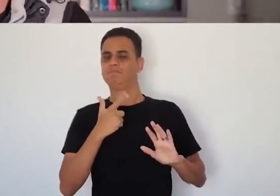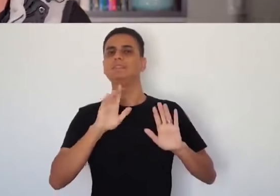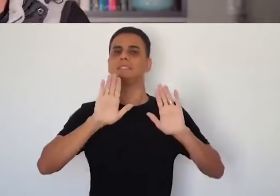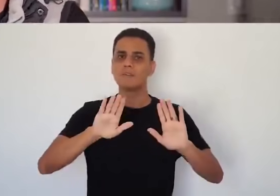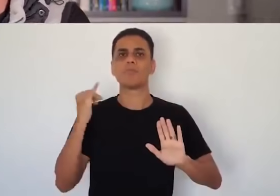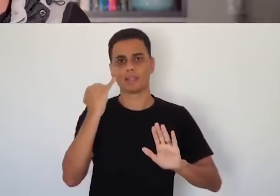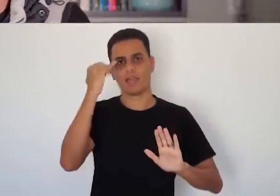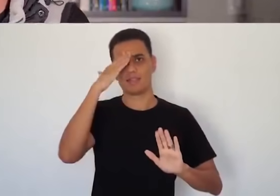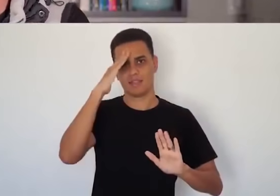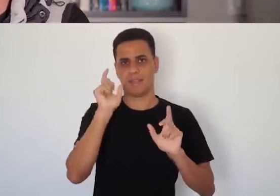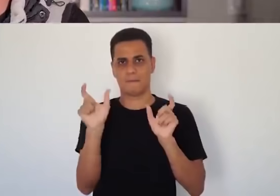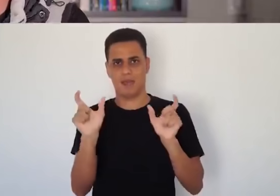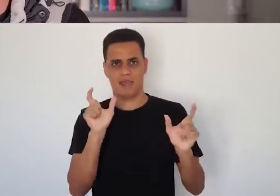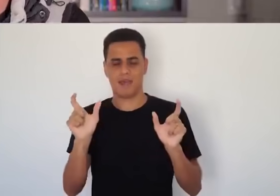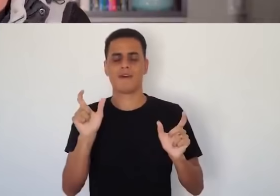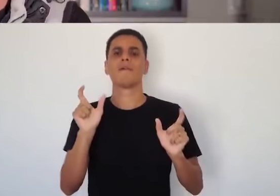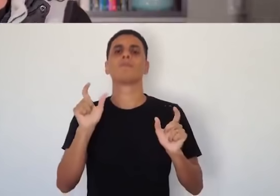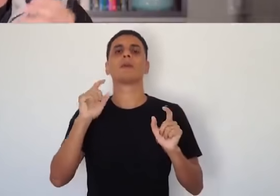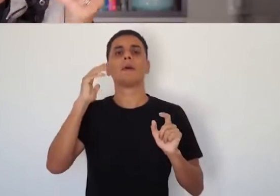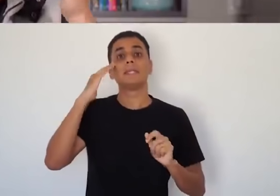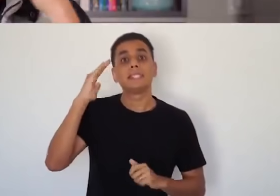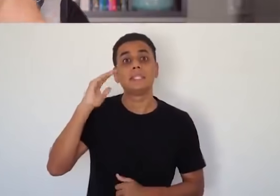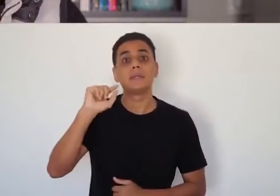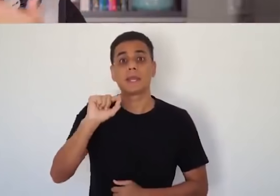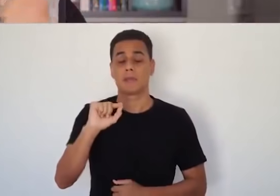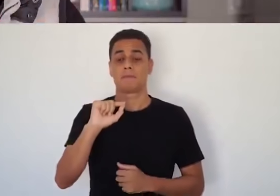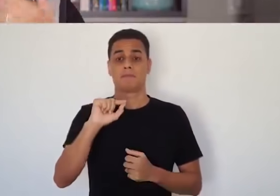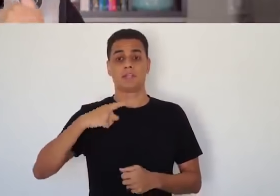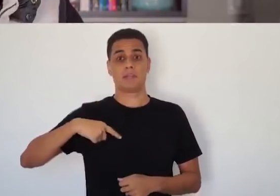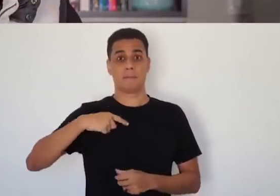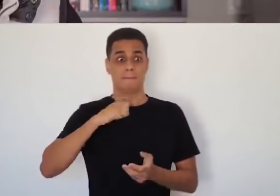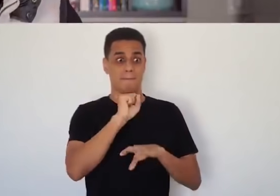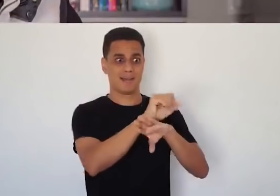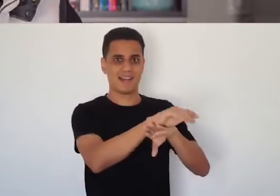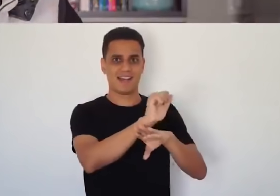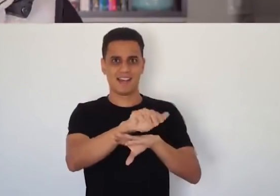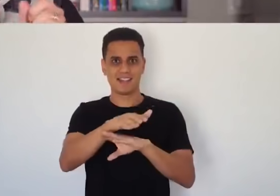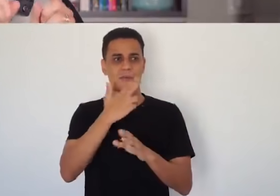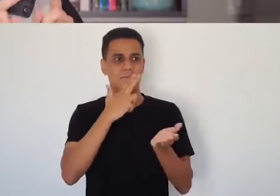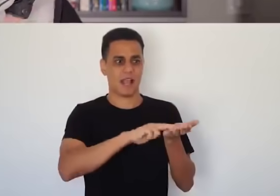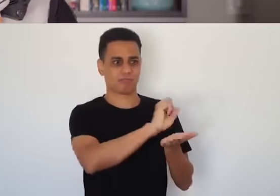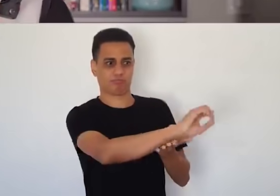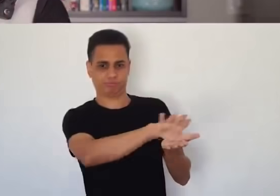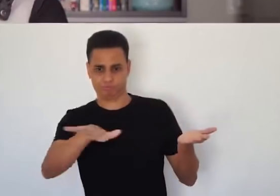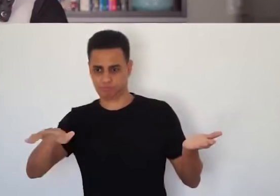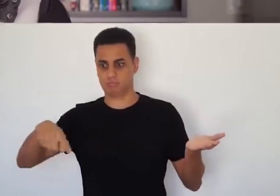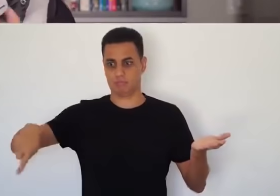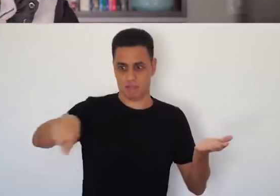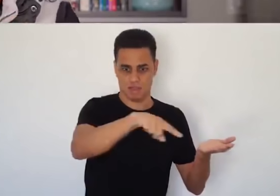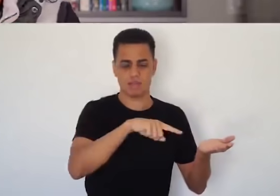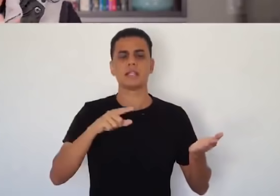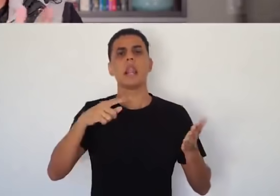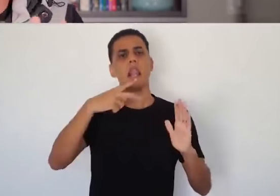herança realmente da nossa raiz judaica. Então, o conceito que está por trás da nossa fé, ela vai se perdendo.